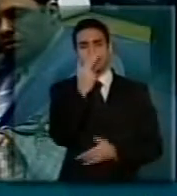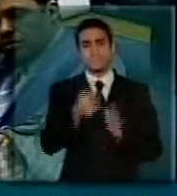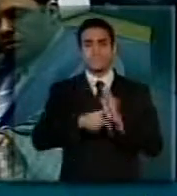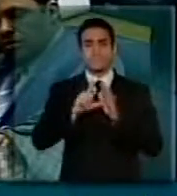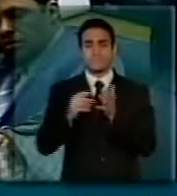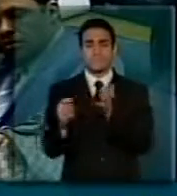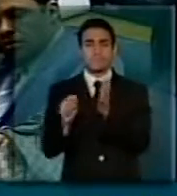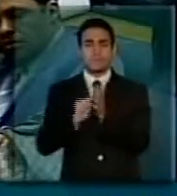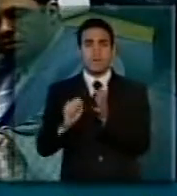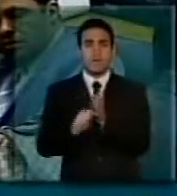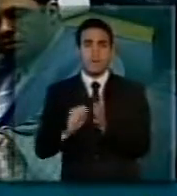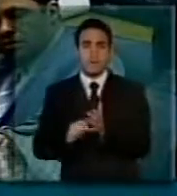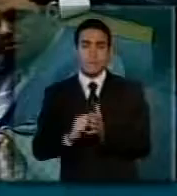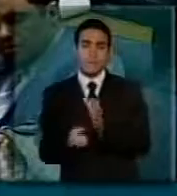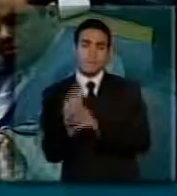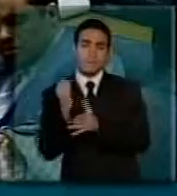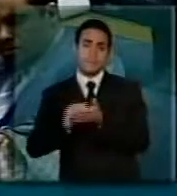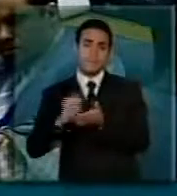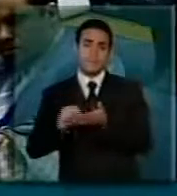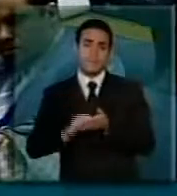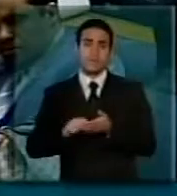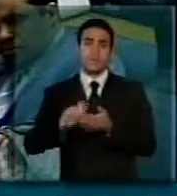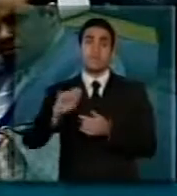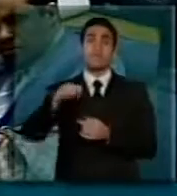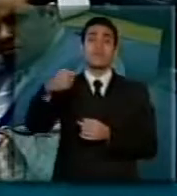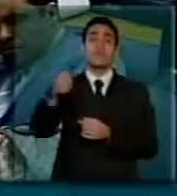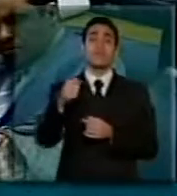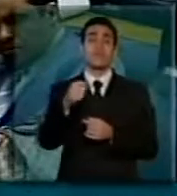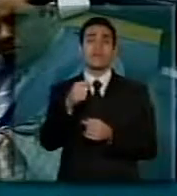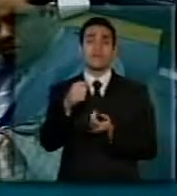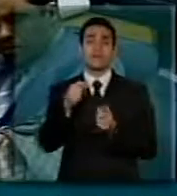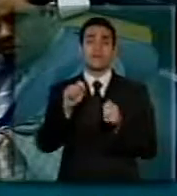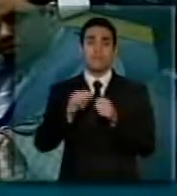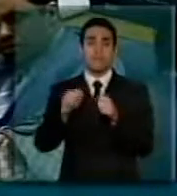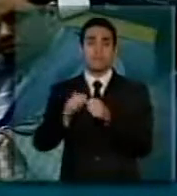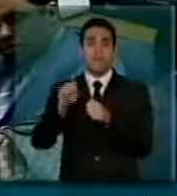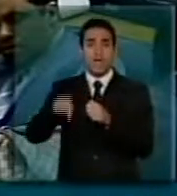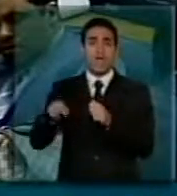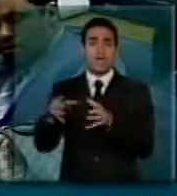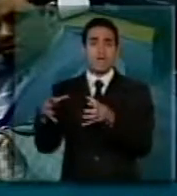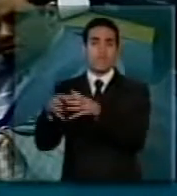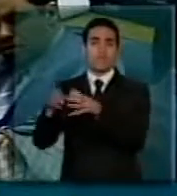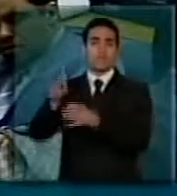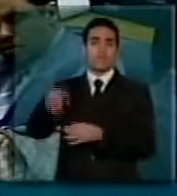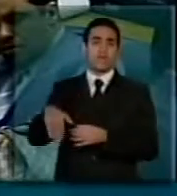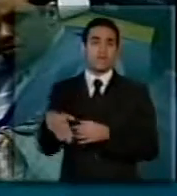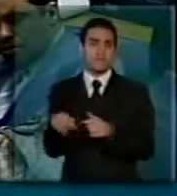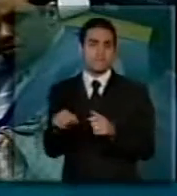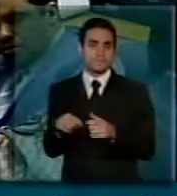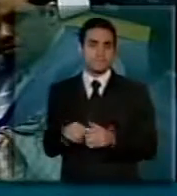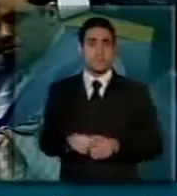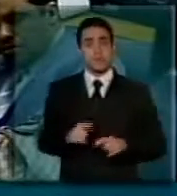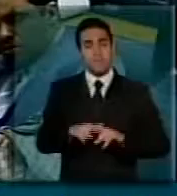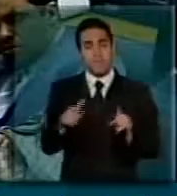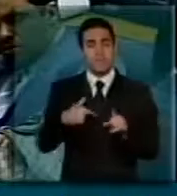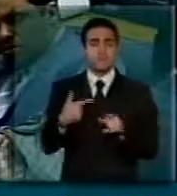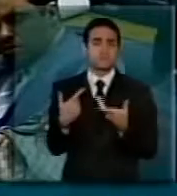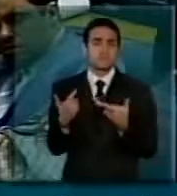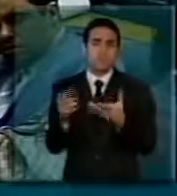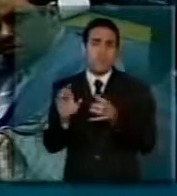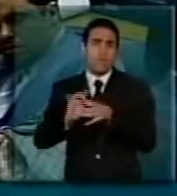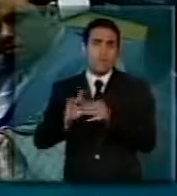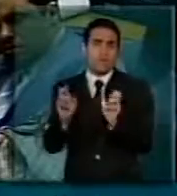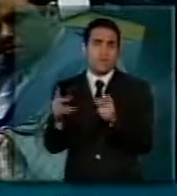elaborados e apresentados por parlamentares, especialmente do DEM. Mas fomos tolerantes,